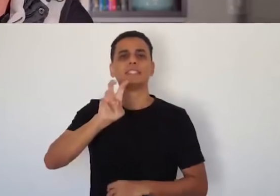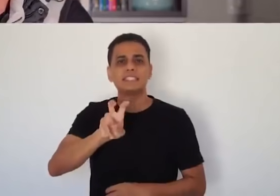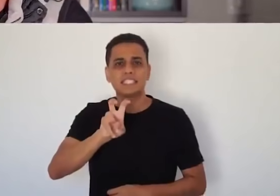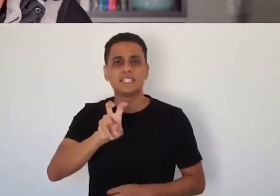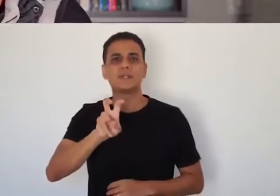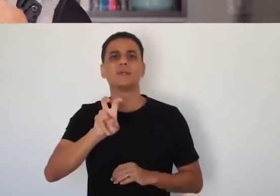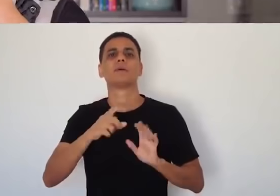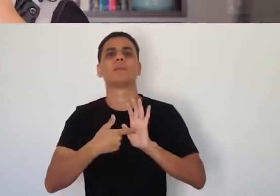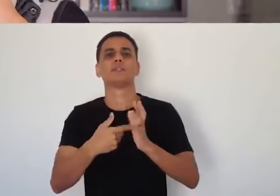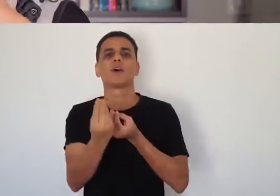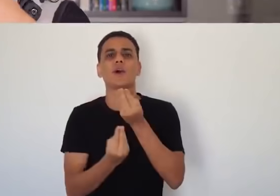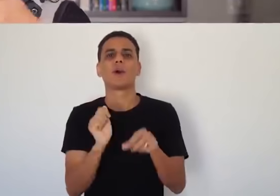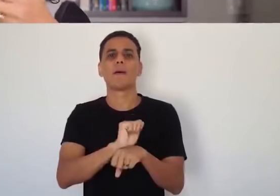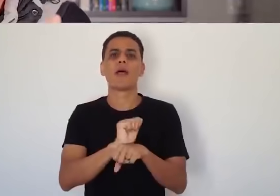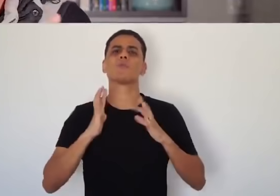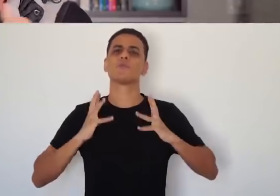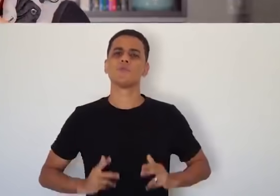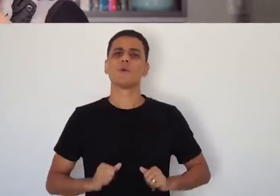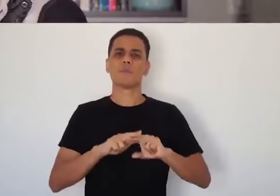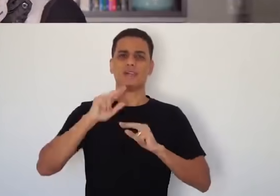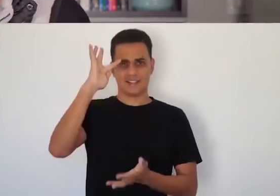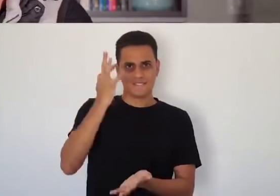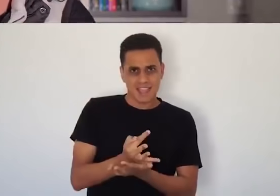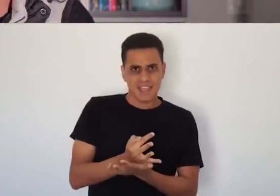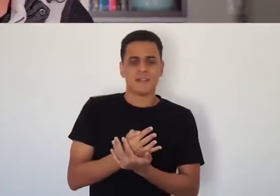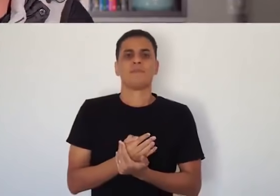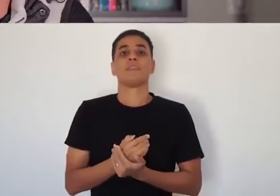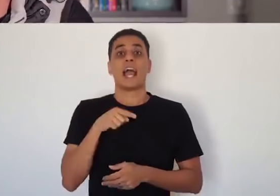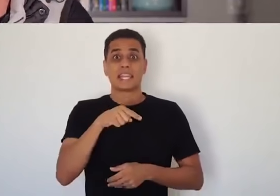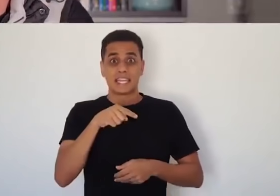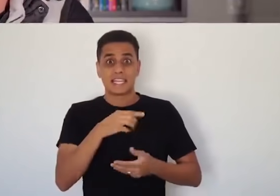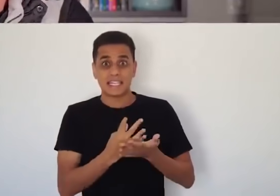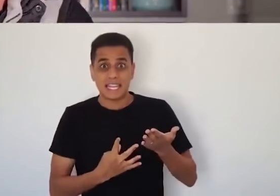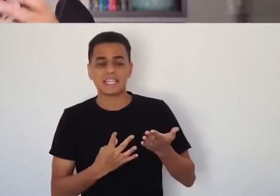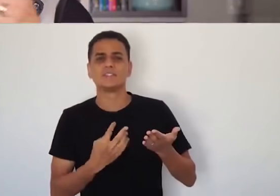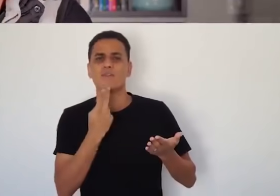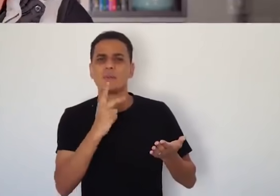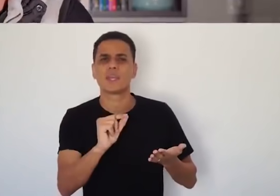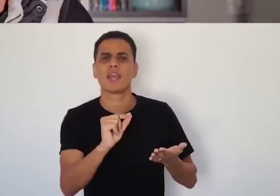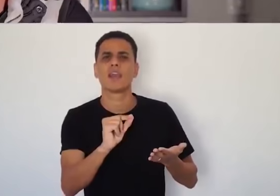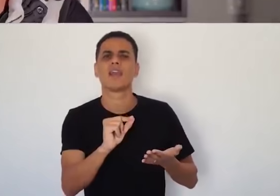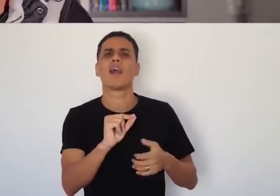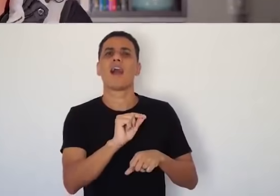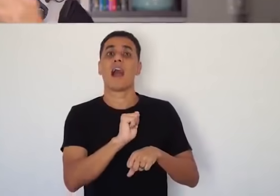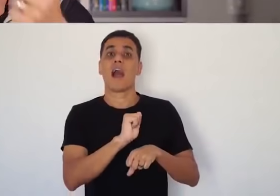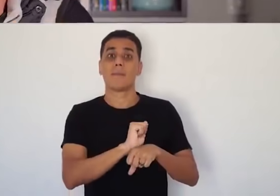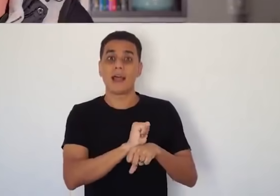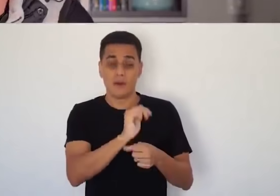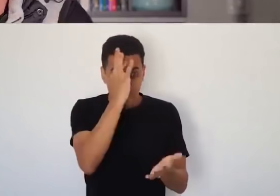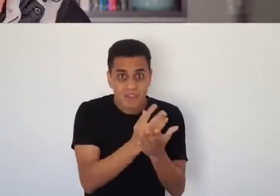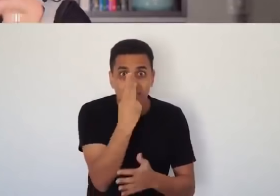assustadora, capaz de entregar o seu próprio filho, que no final realmente Deus não tomou Isaque, mas